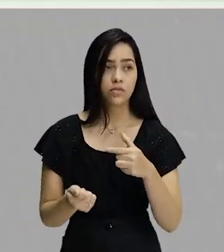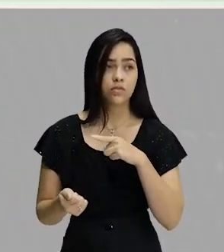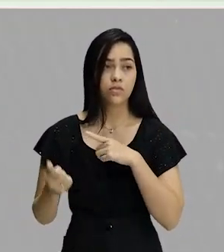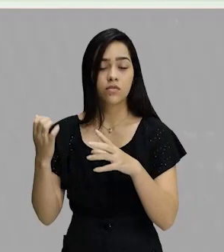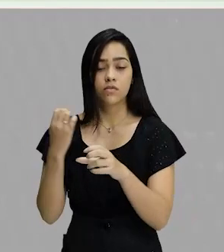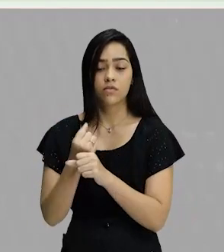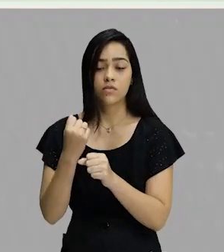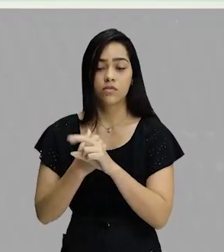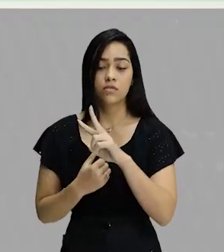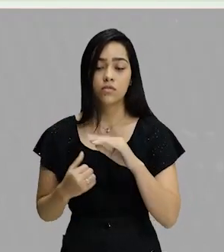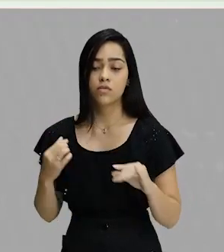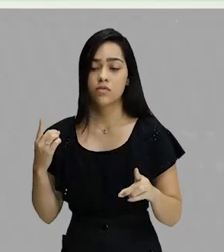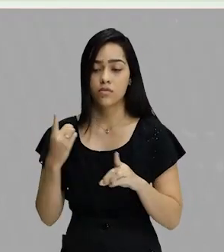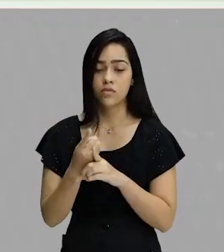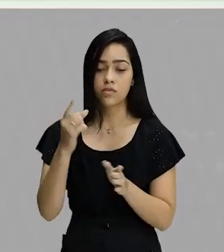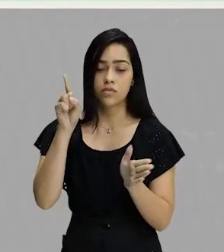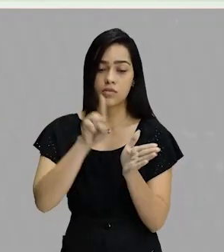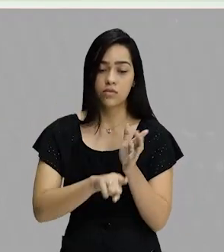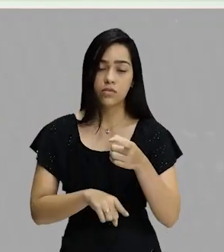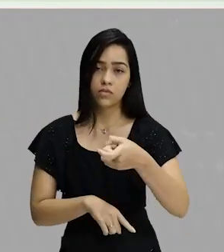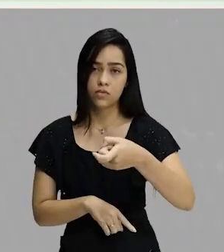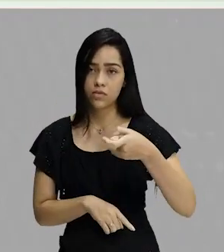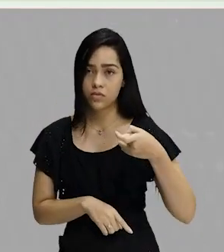você vai encontrar menos y